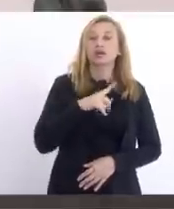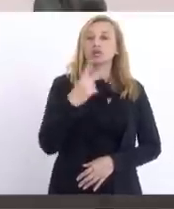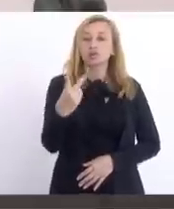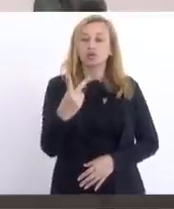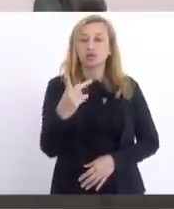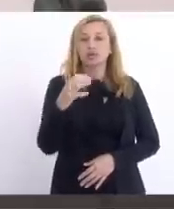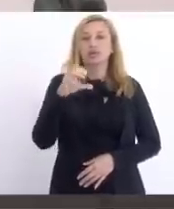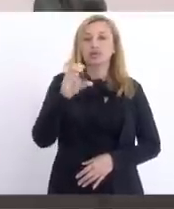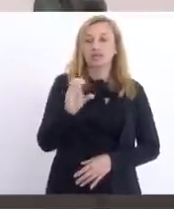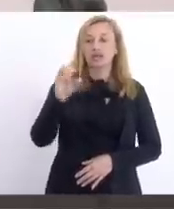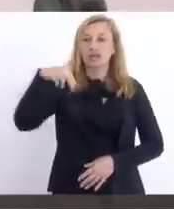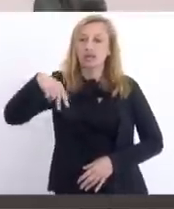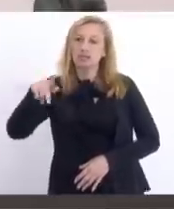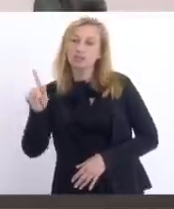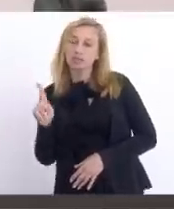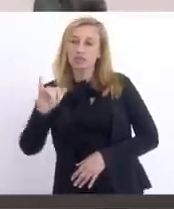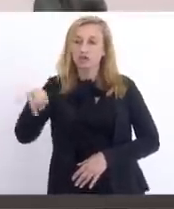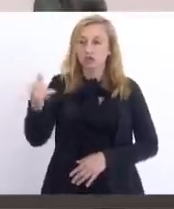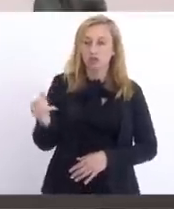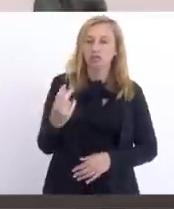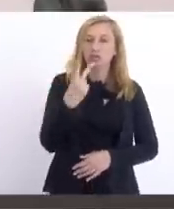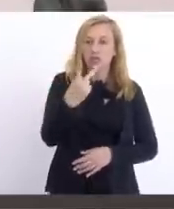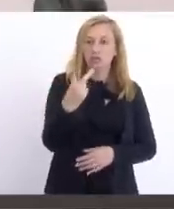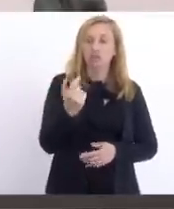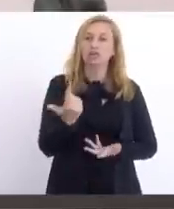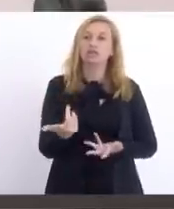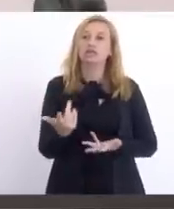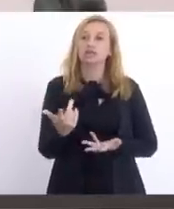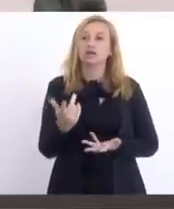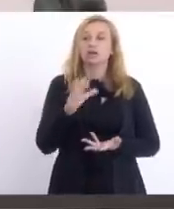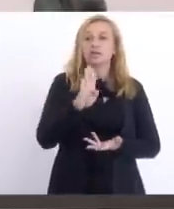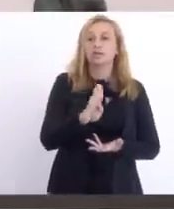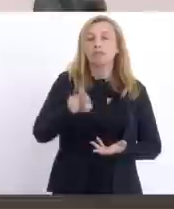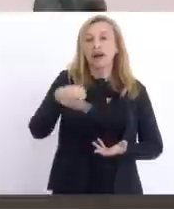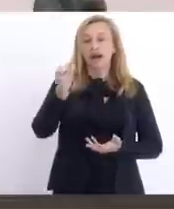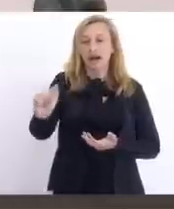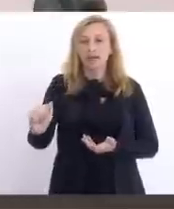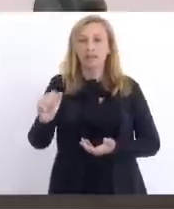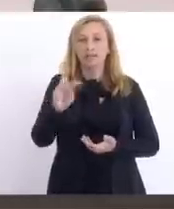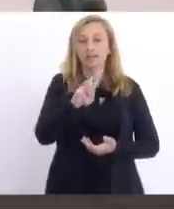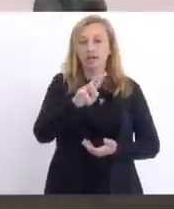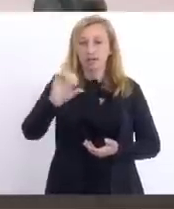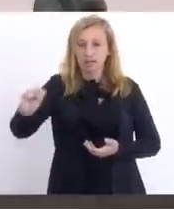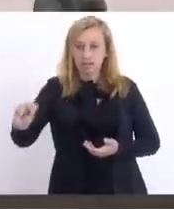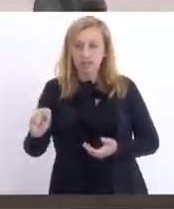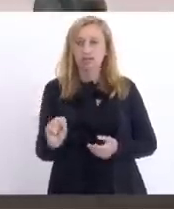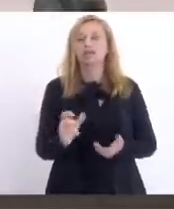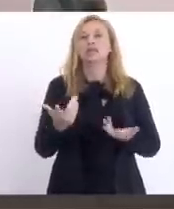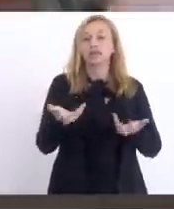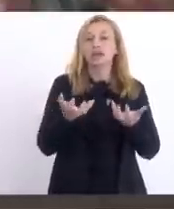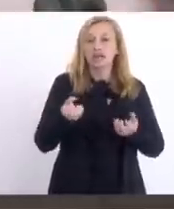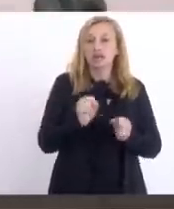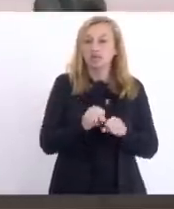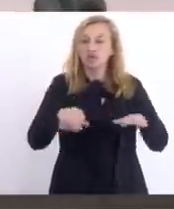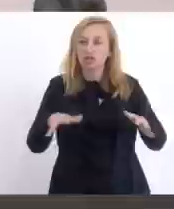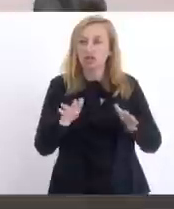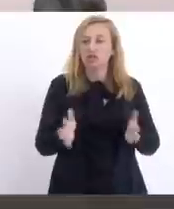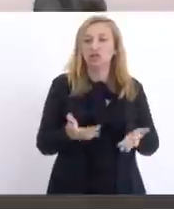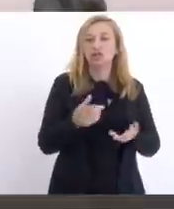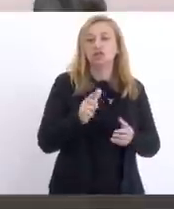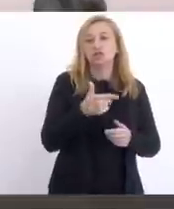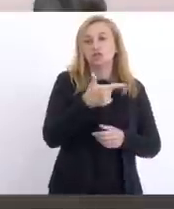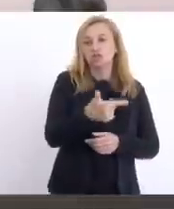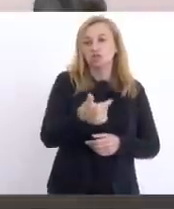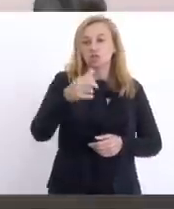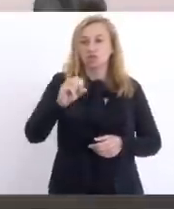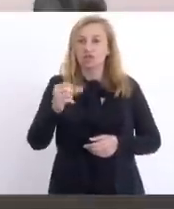incentivo, a Gerdau Aços Longos, a Barra Mansa, e é um caso que é confasado, que nós queremos estender o incentivo dela de